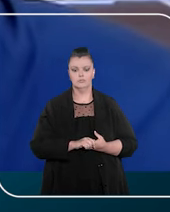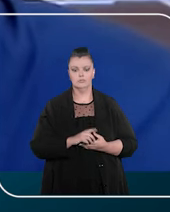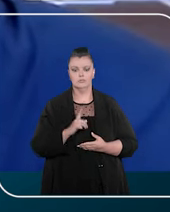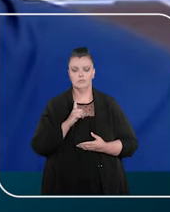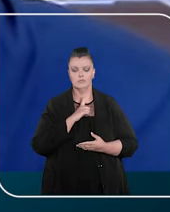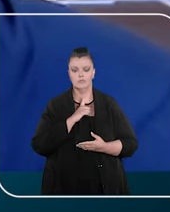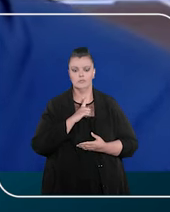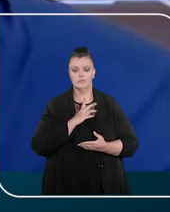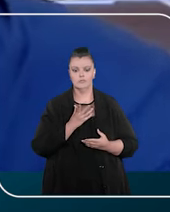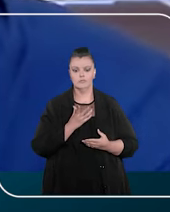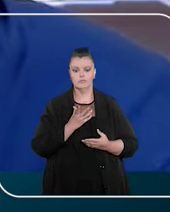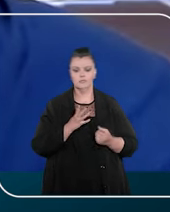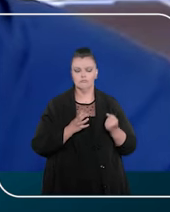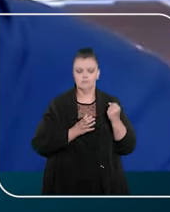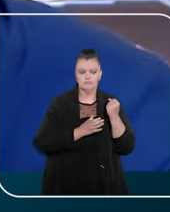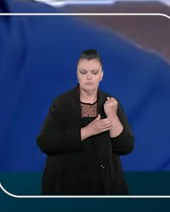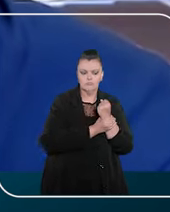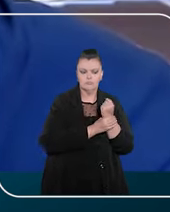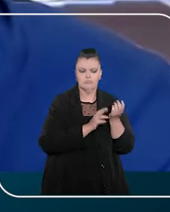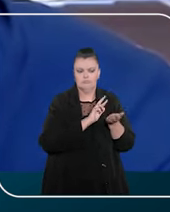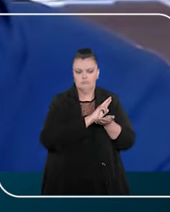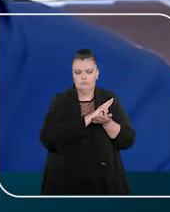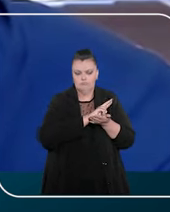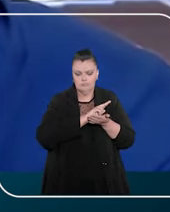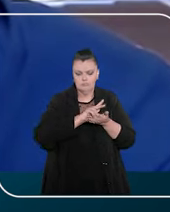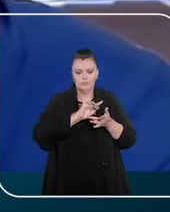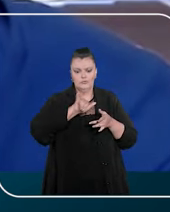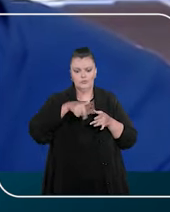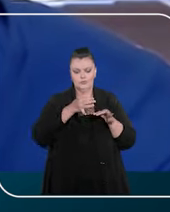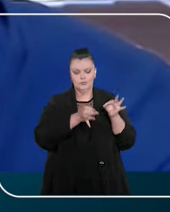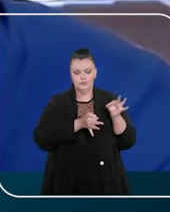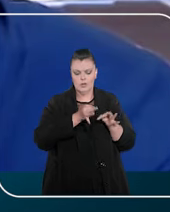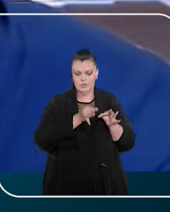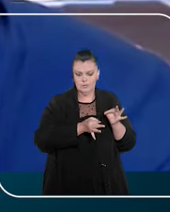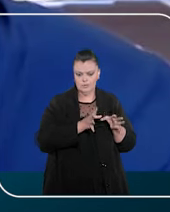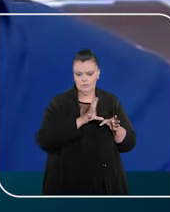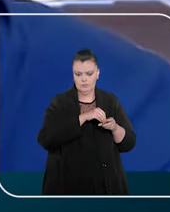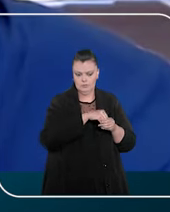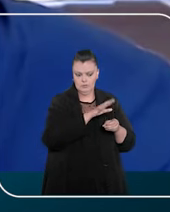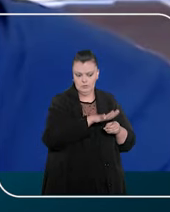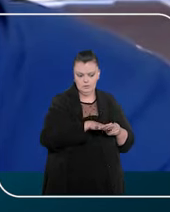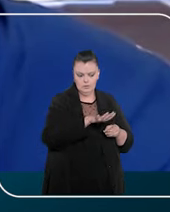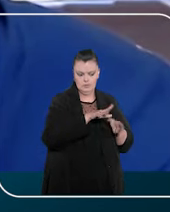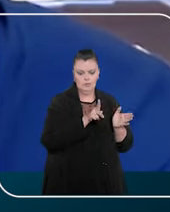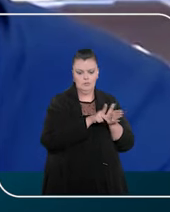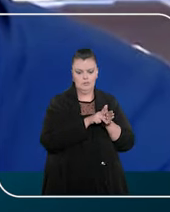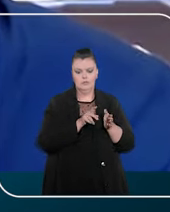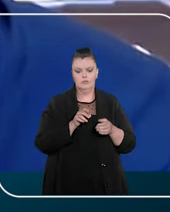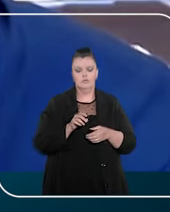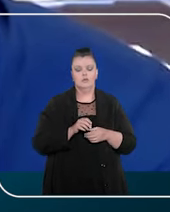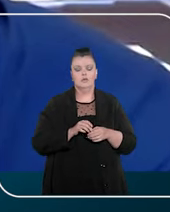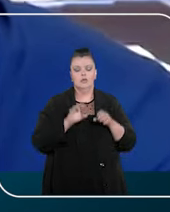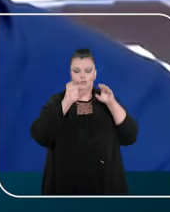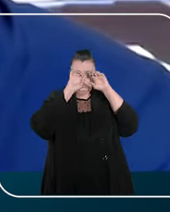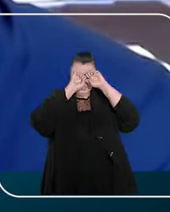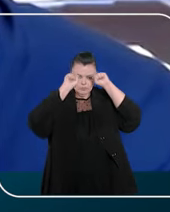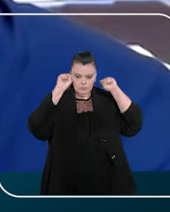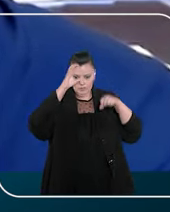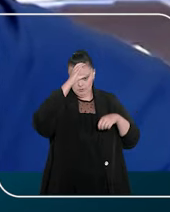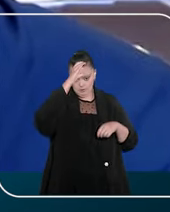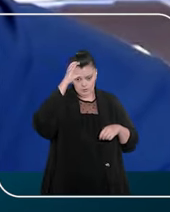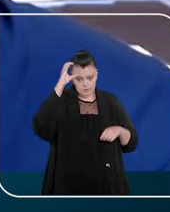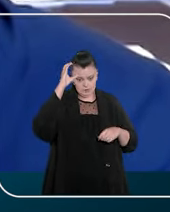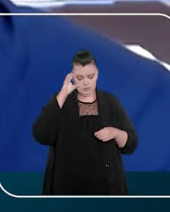guias seguros até nos julgamentos que se fazem aqui no Tribunal da Cidadania. Ou